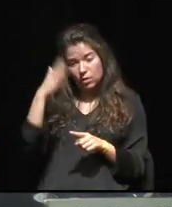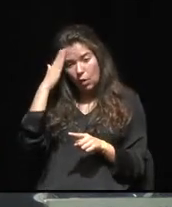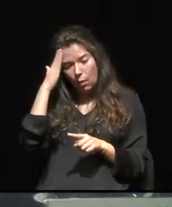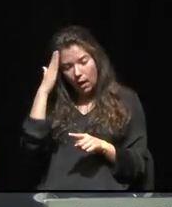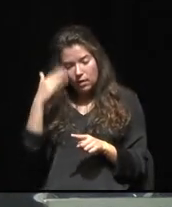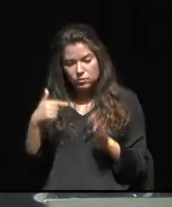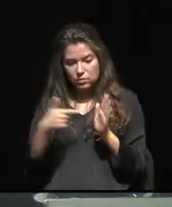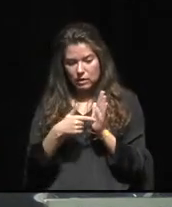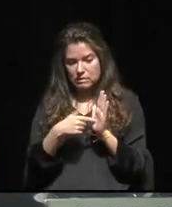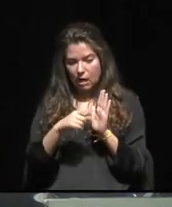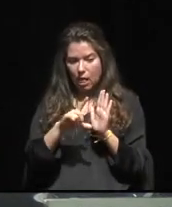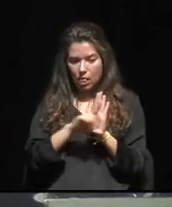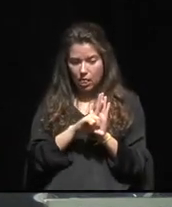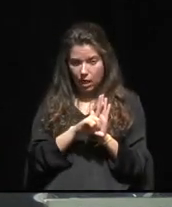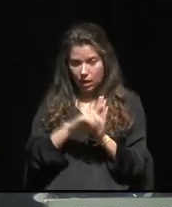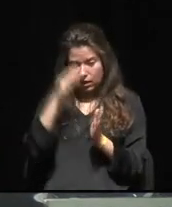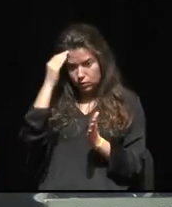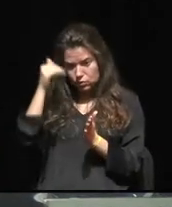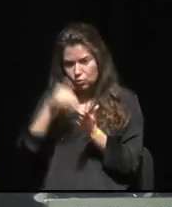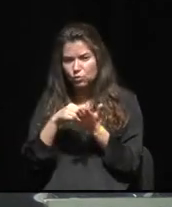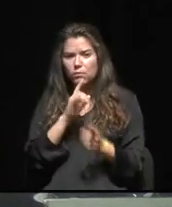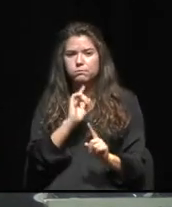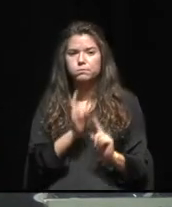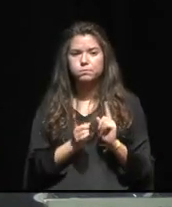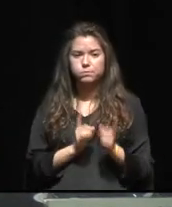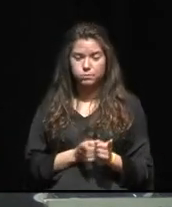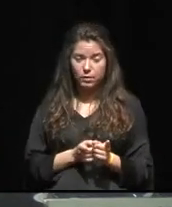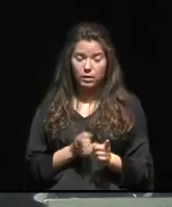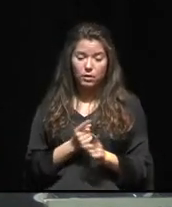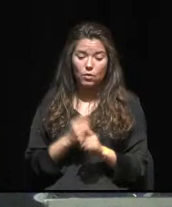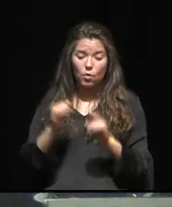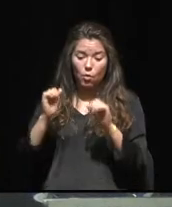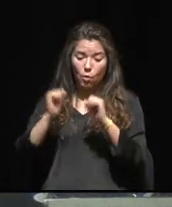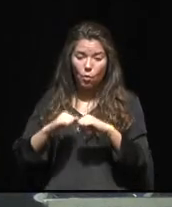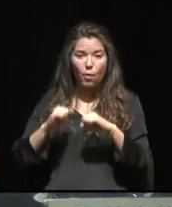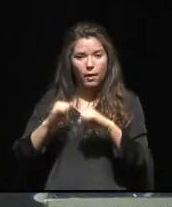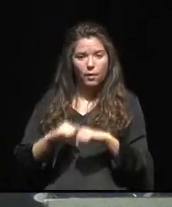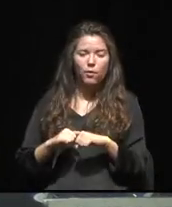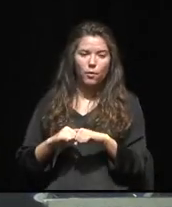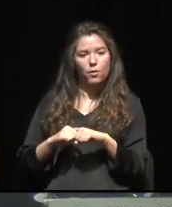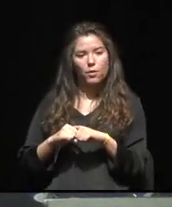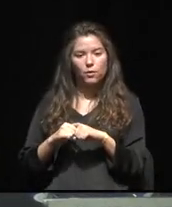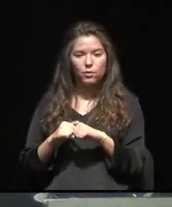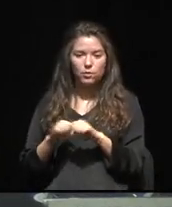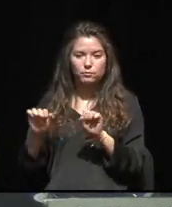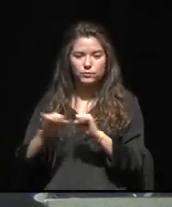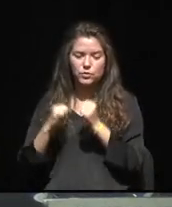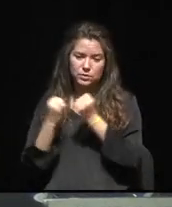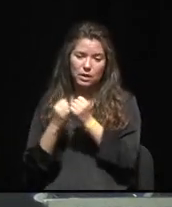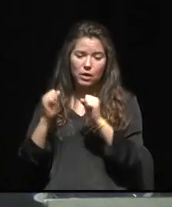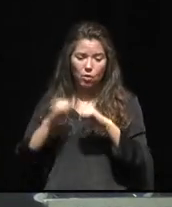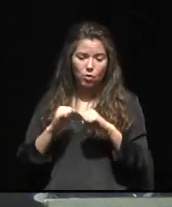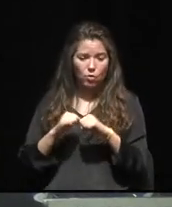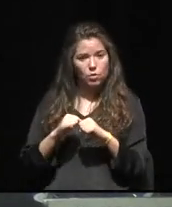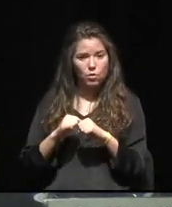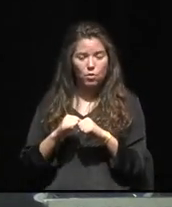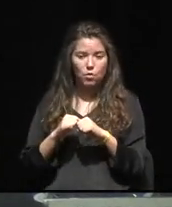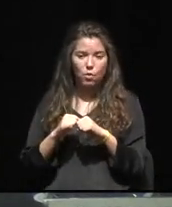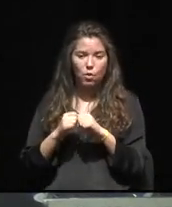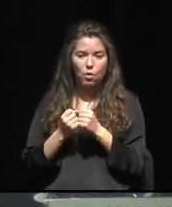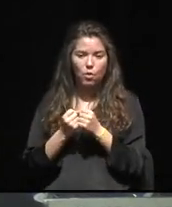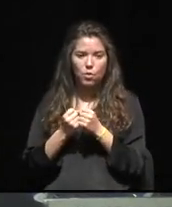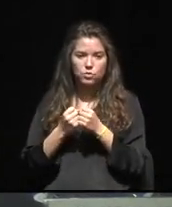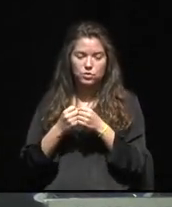iniciativa Legislativa resultou de um acordo de concertação social portanto teve a concordância dos